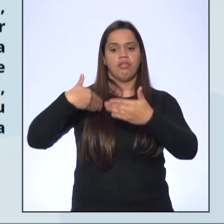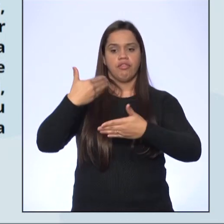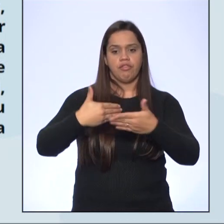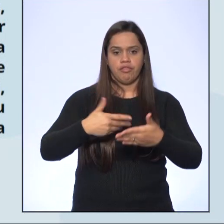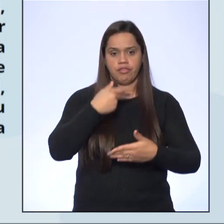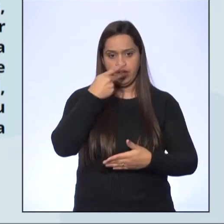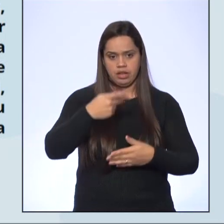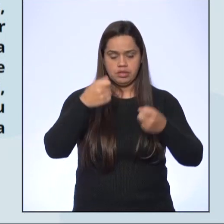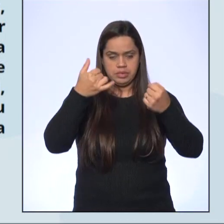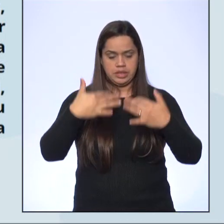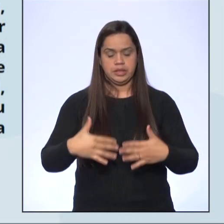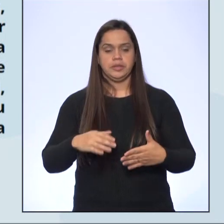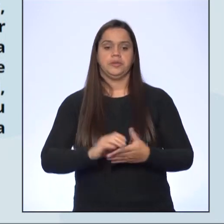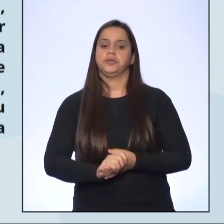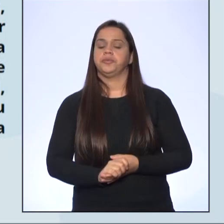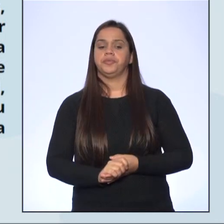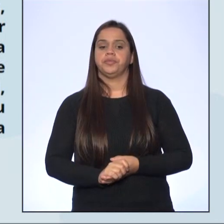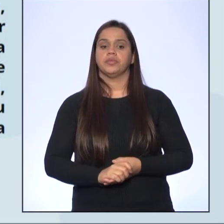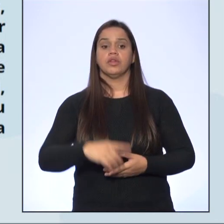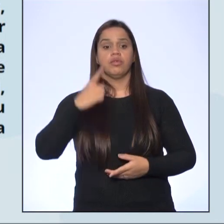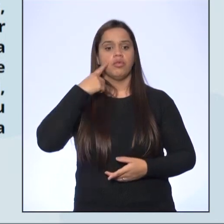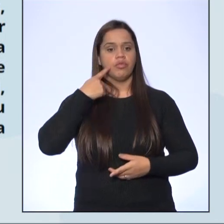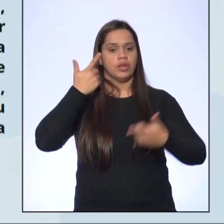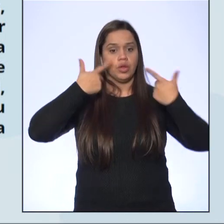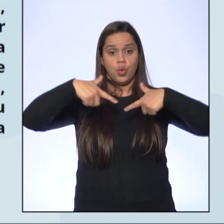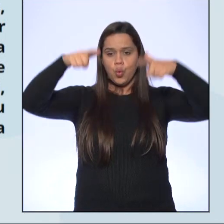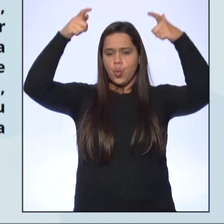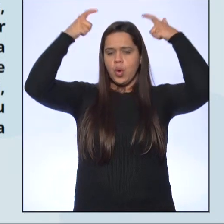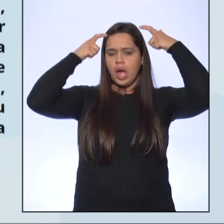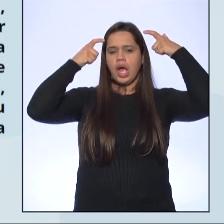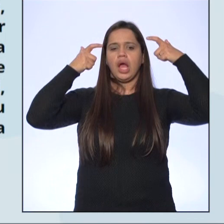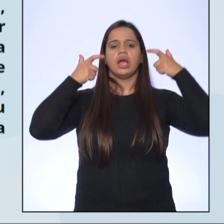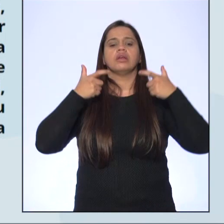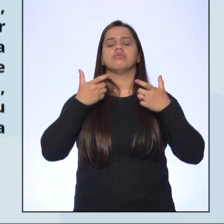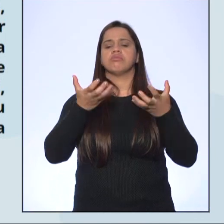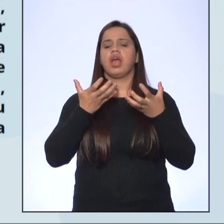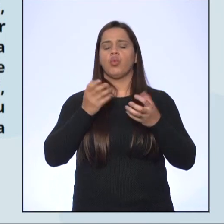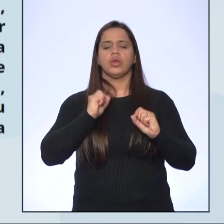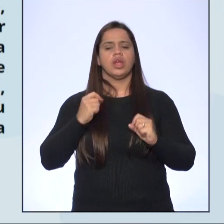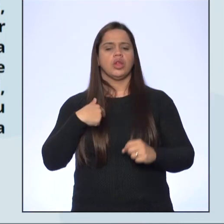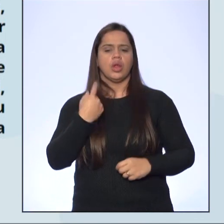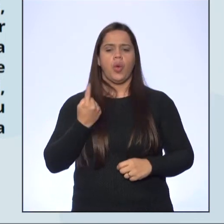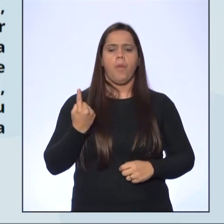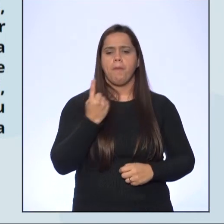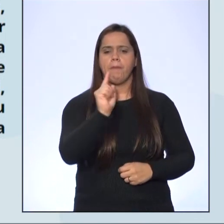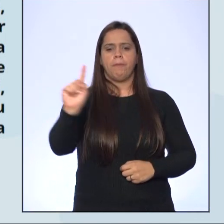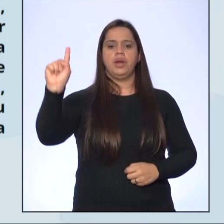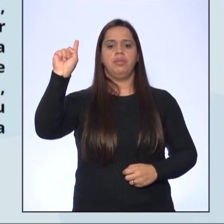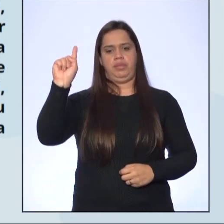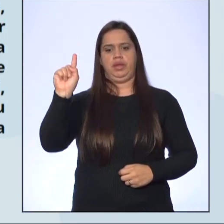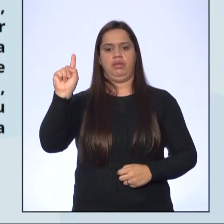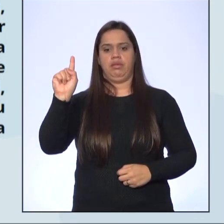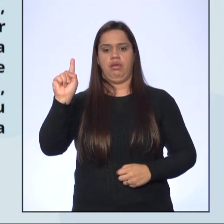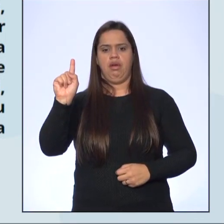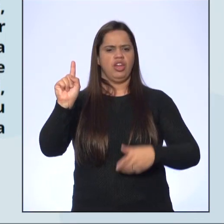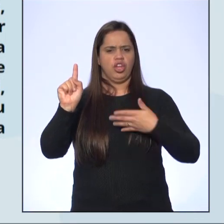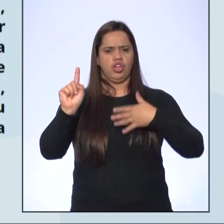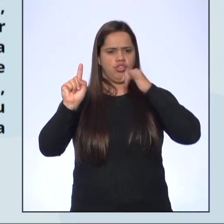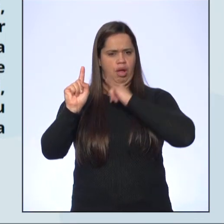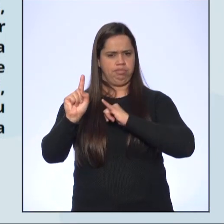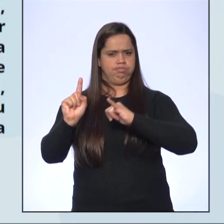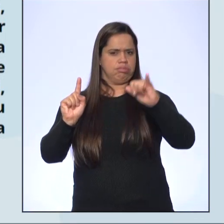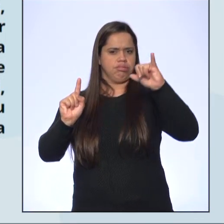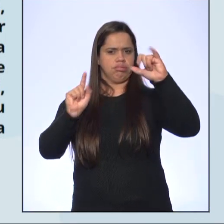né, Priscila? Sim. Então, vamos lá. Os reis desejam ser absolutos e, de longe, lhes bradamos que a melhor maneira